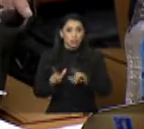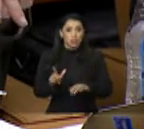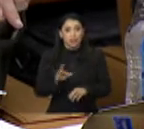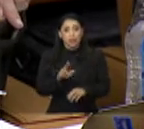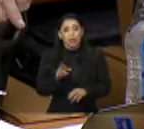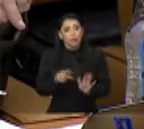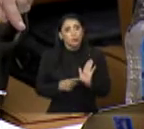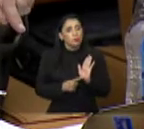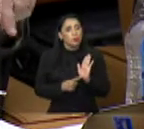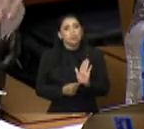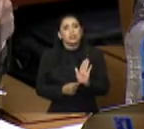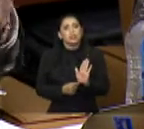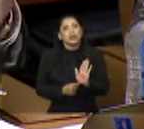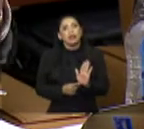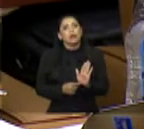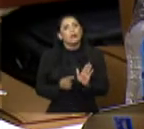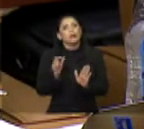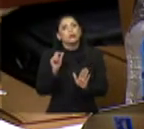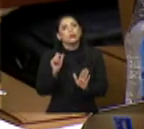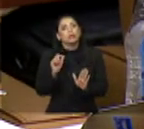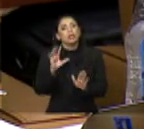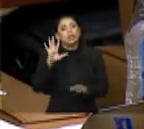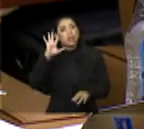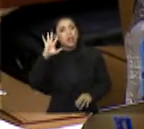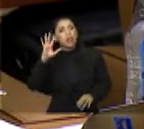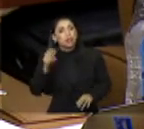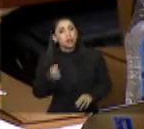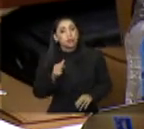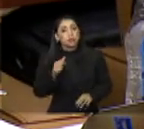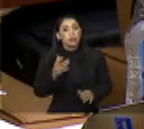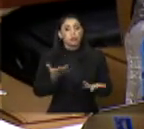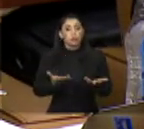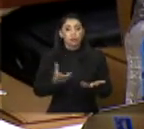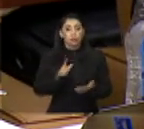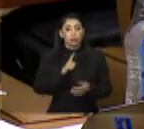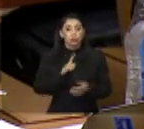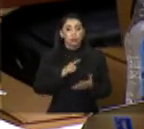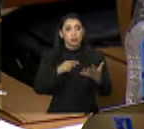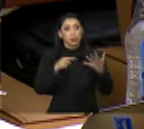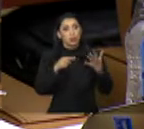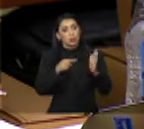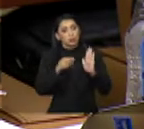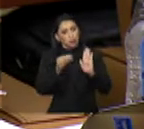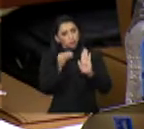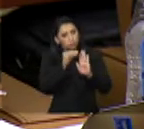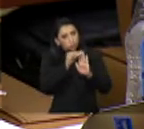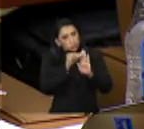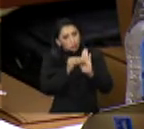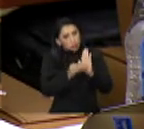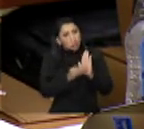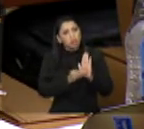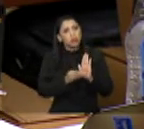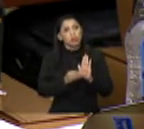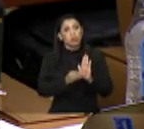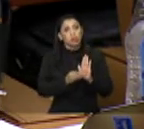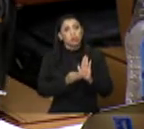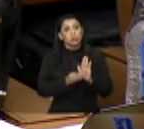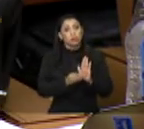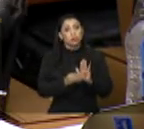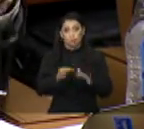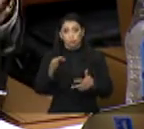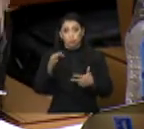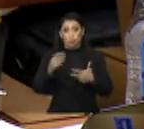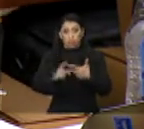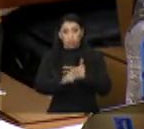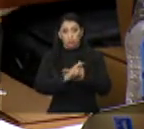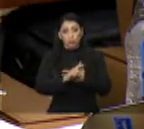a conduta que vai ser seguida o que dá uma certa margem de discricionariedade ao intérprete e ao poder executivo mas ainda assim